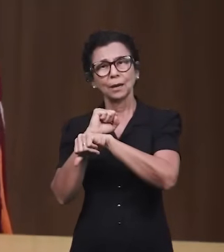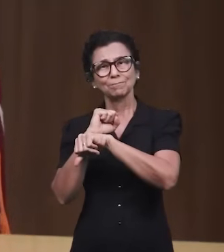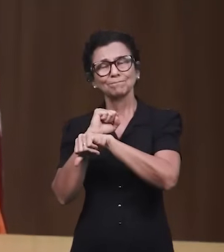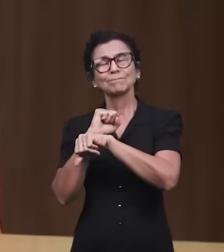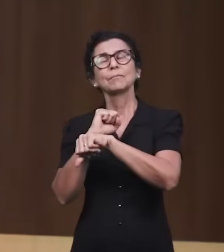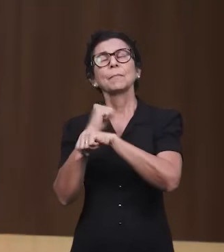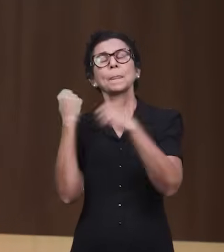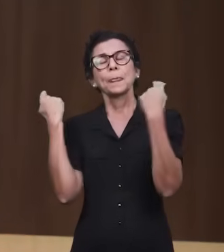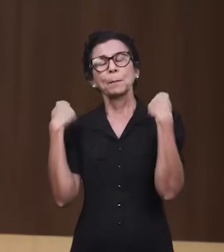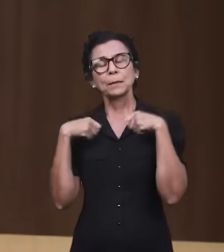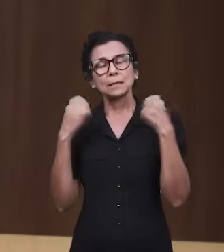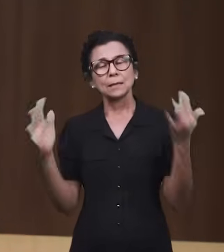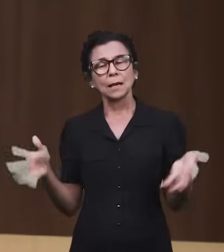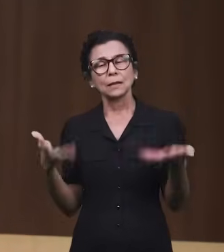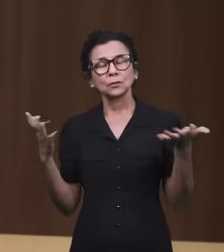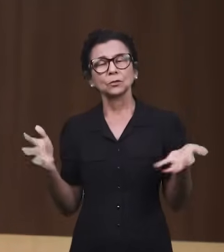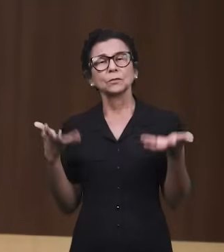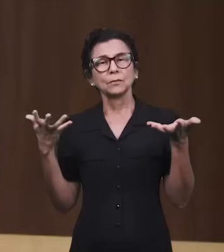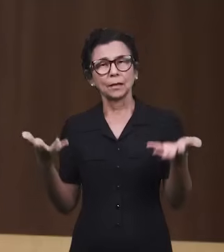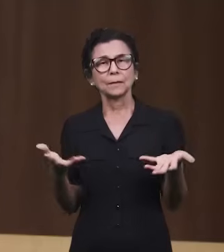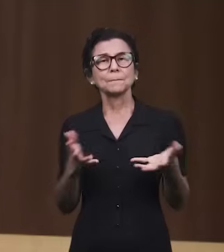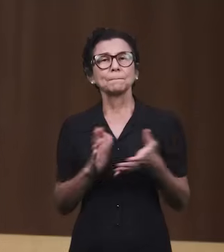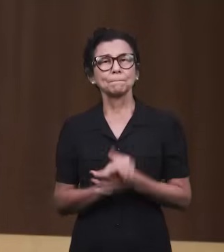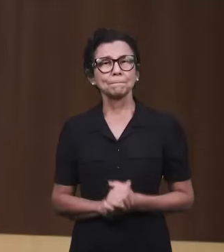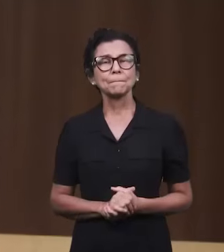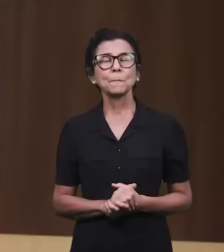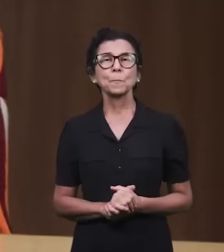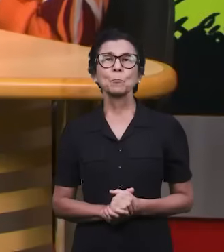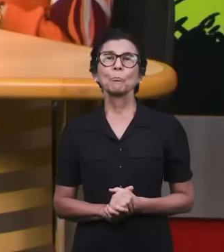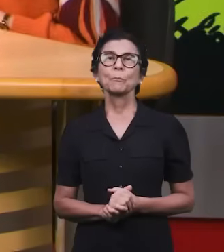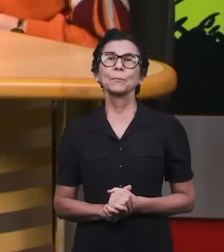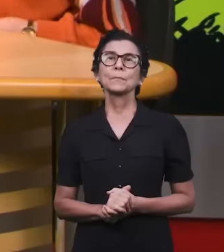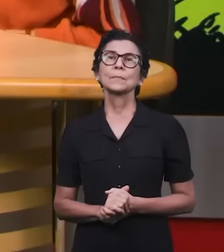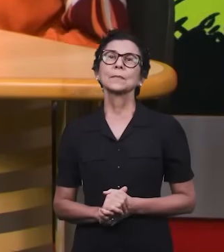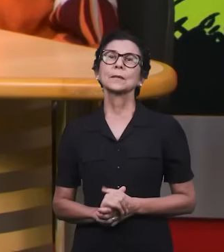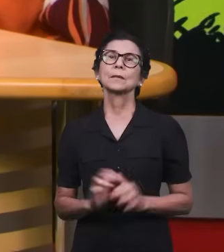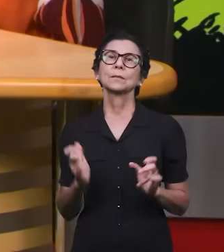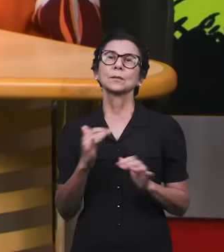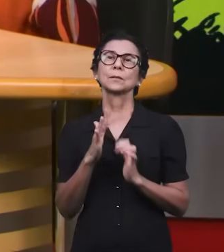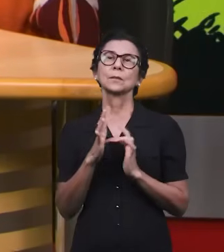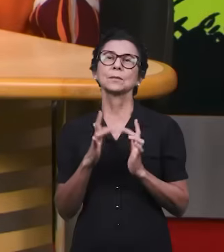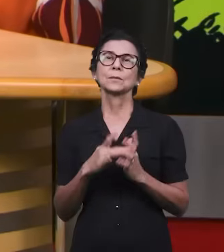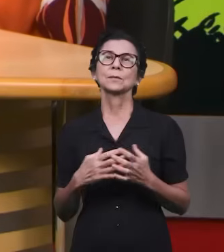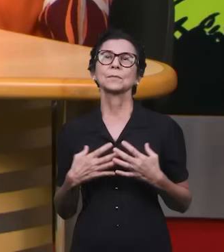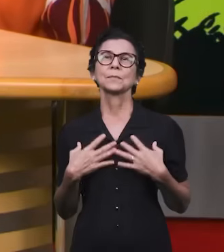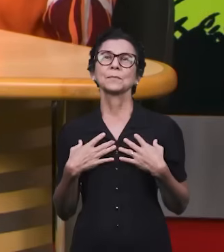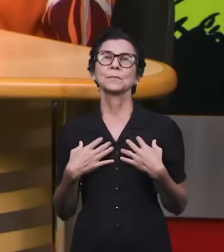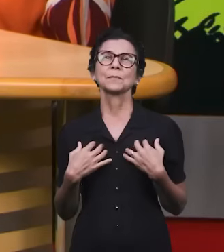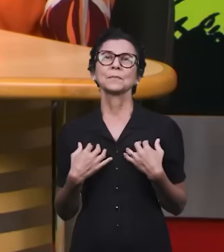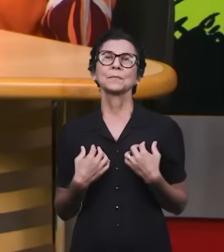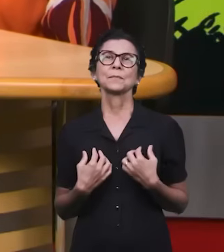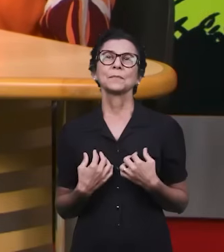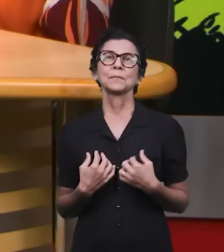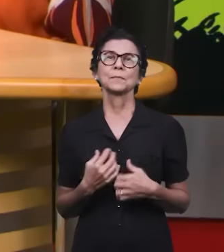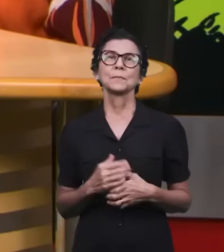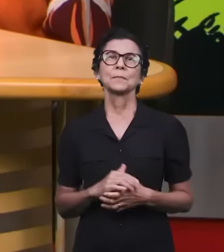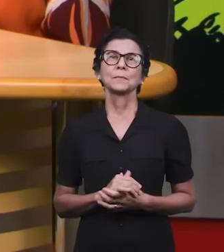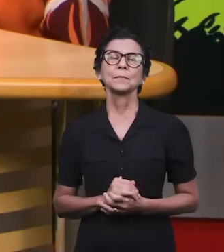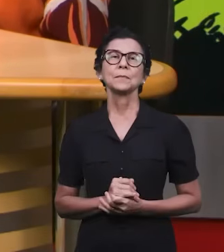ser trabalhado, que precisa ser desenvolvido. Glória a Jesus. Quer completar? Sim,